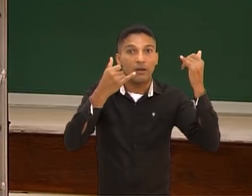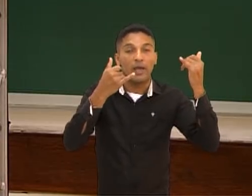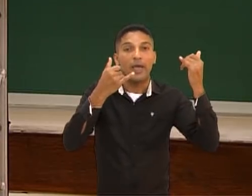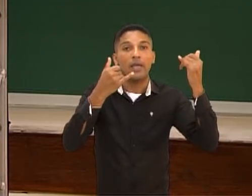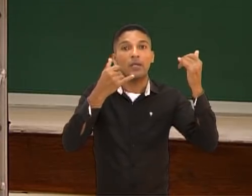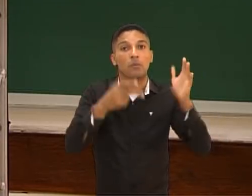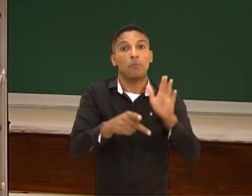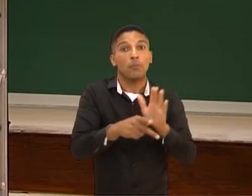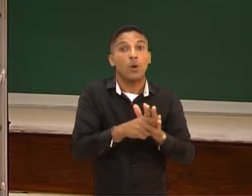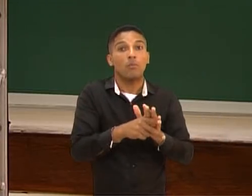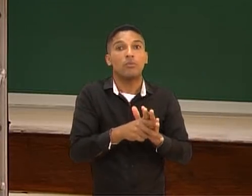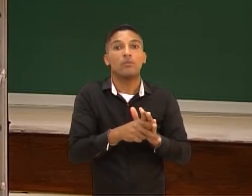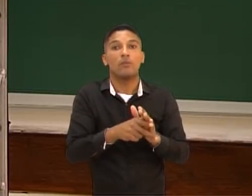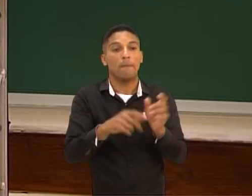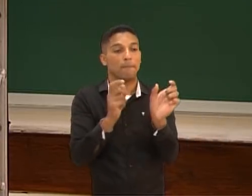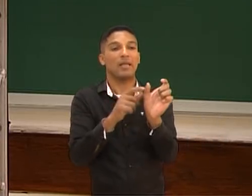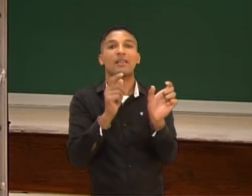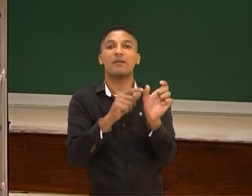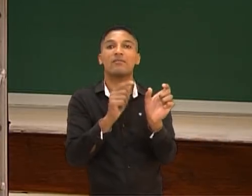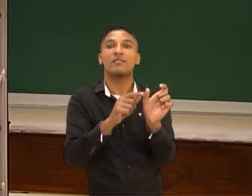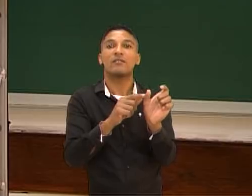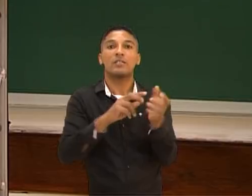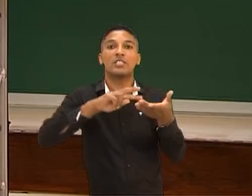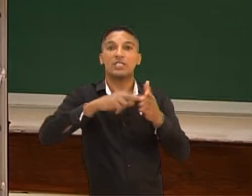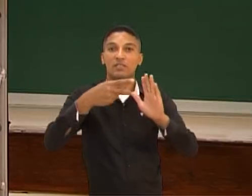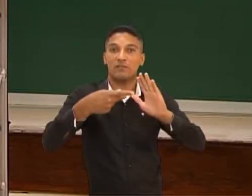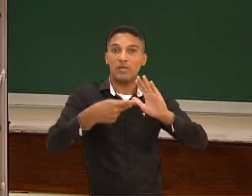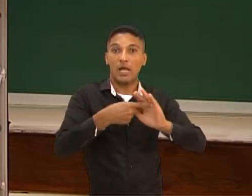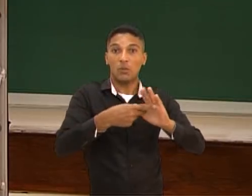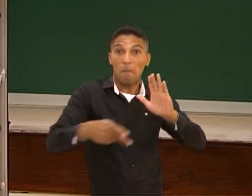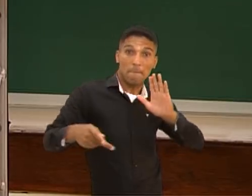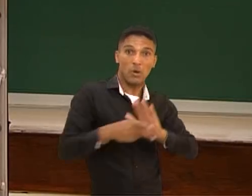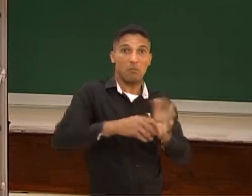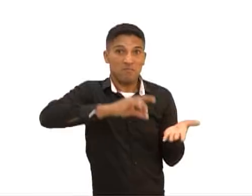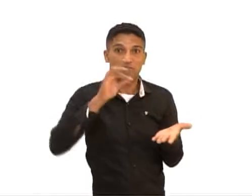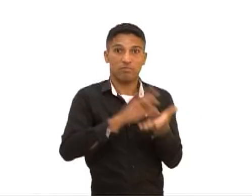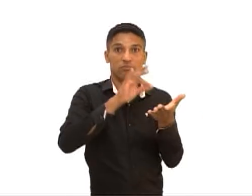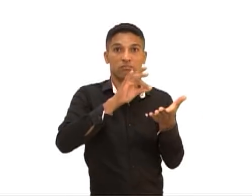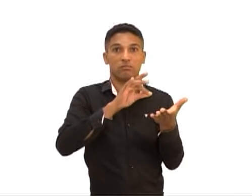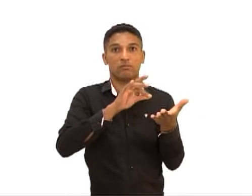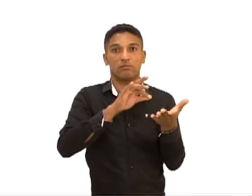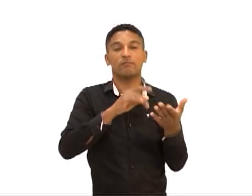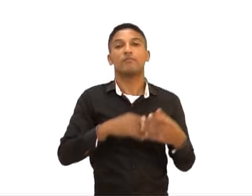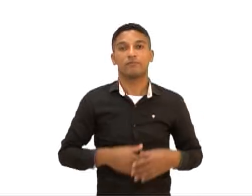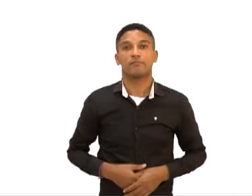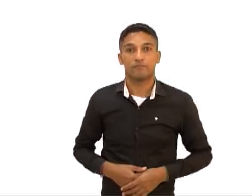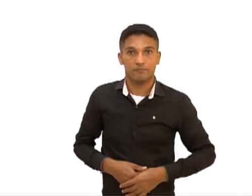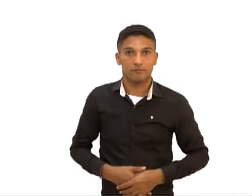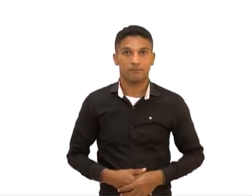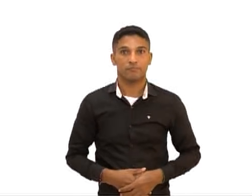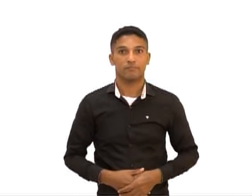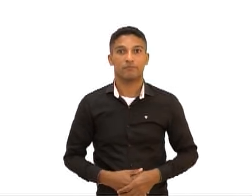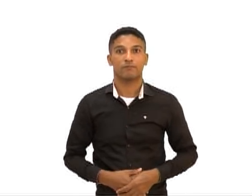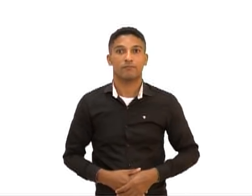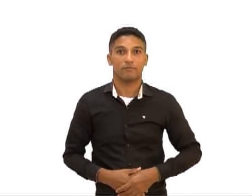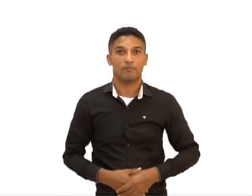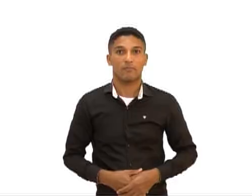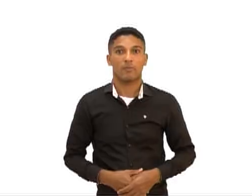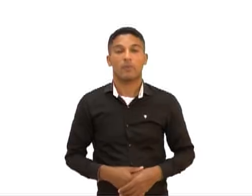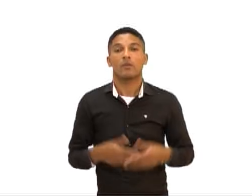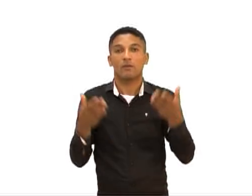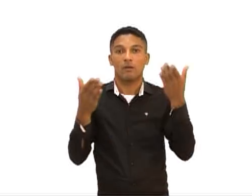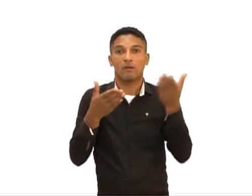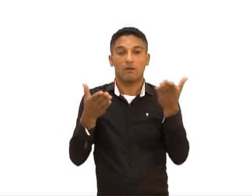sentido denotativo, ou seja, no sentido real, ok? Vamos para o exercício 4, ver se vocês estão conseguindo se apropriar dessas